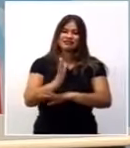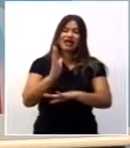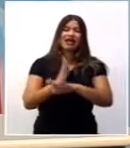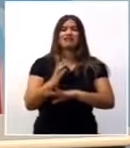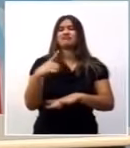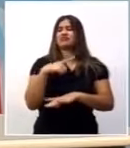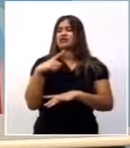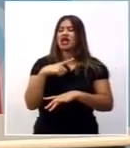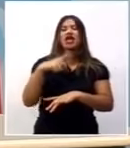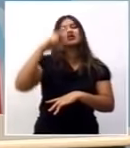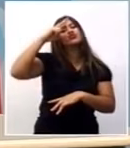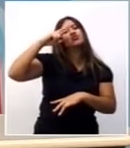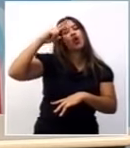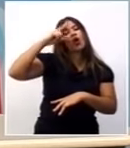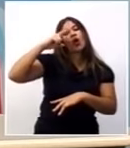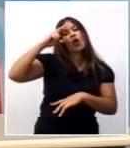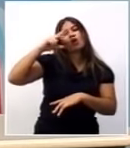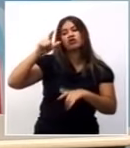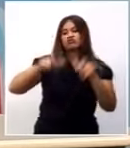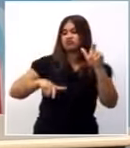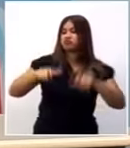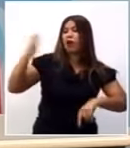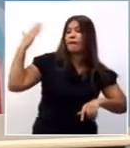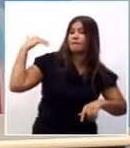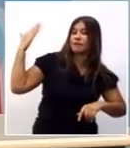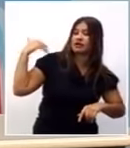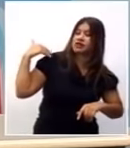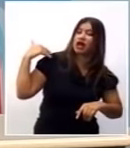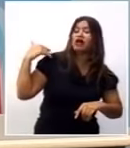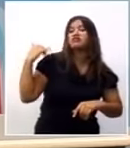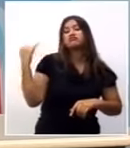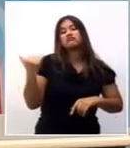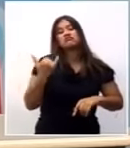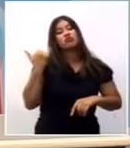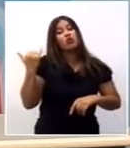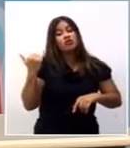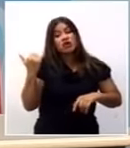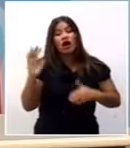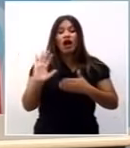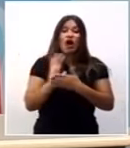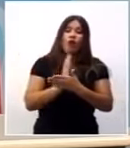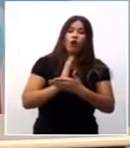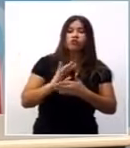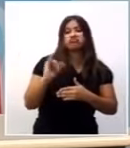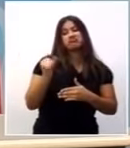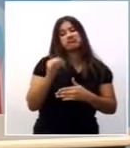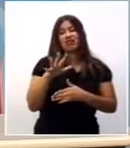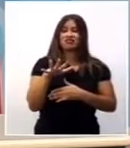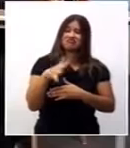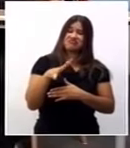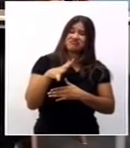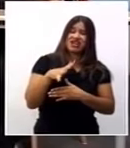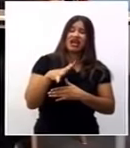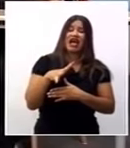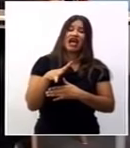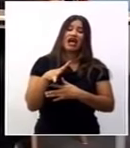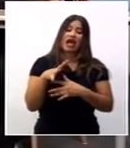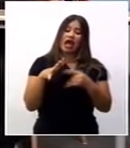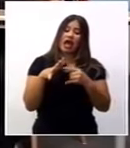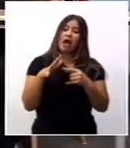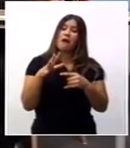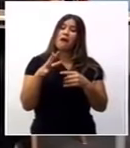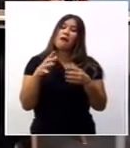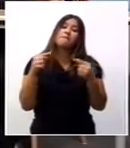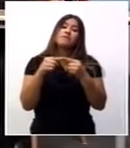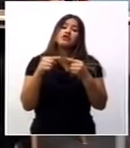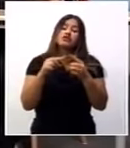histórias de alguns personagens históricos importantes ou não importantes, assim, não que não todos sejam os importantes, sim, mas não conhecidos dos